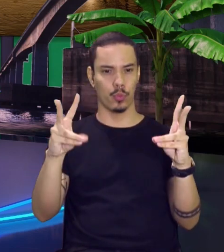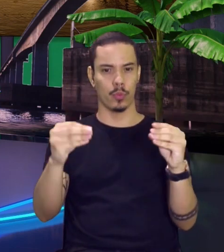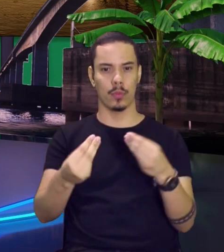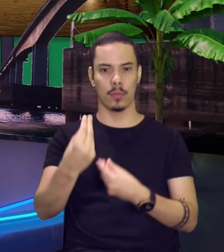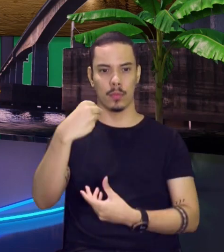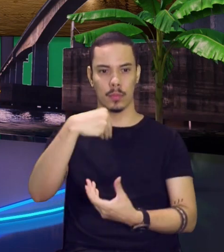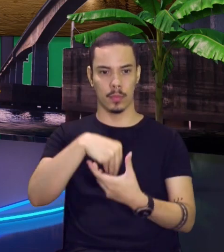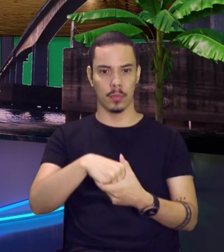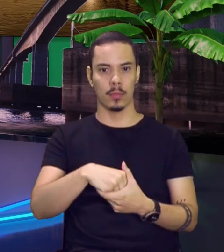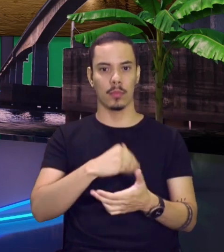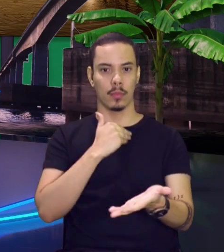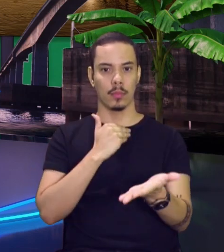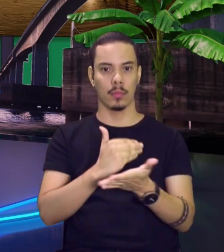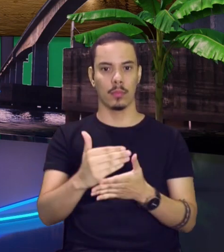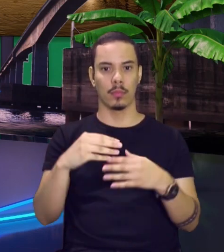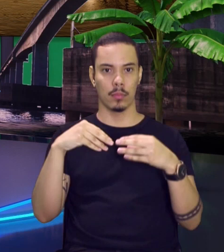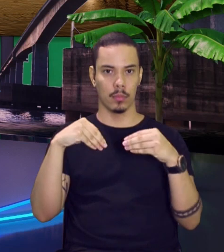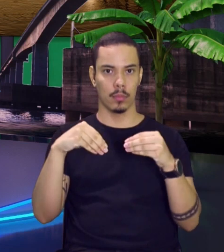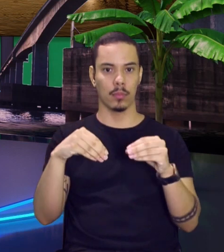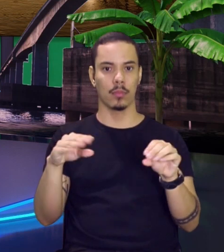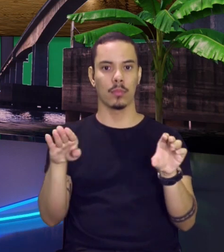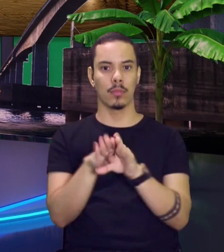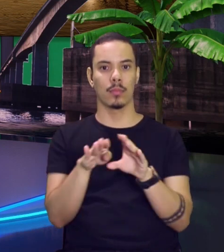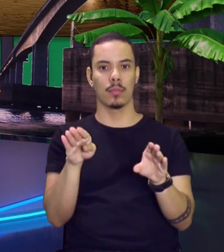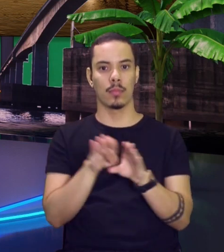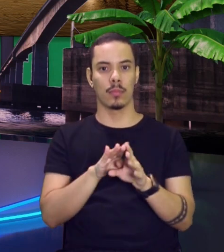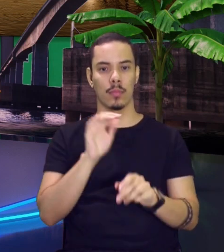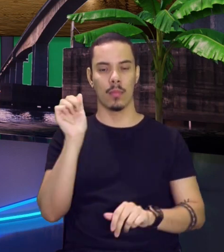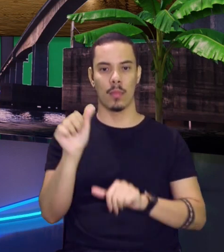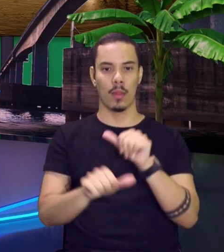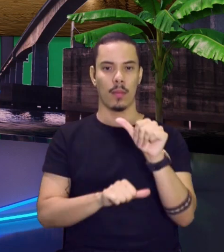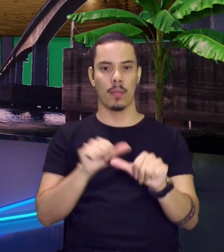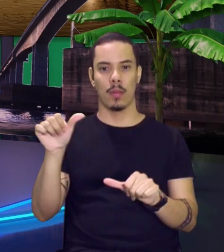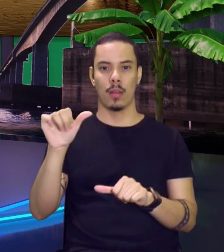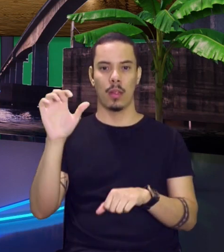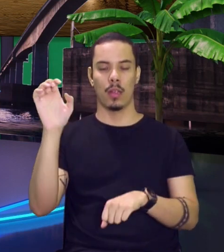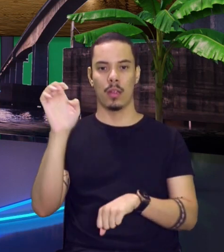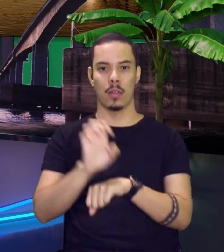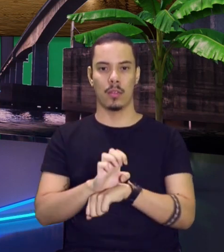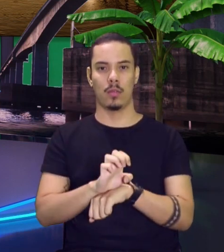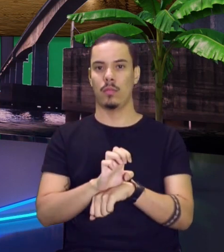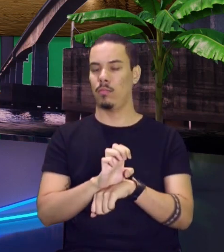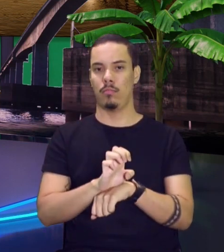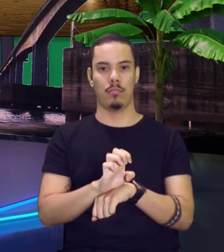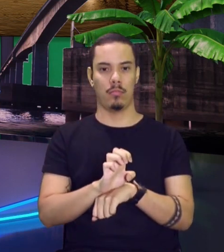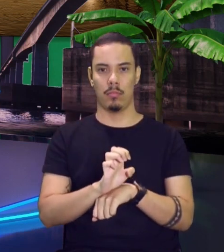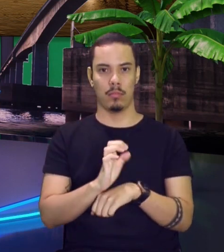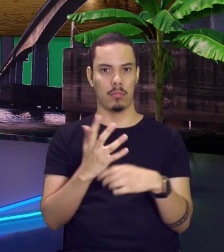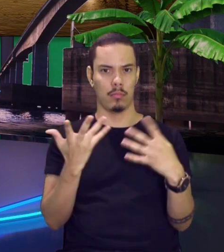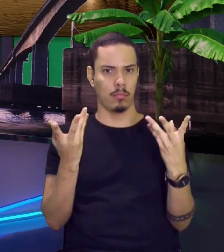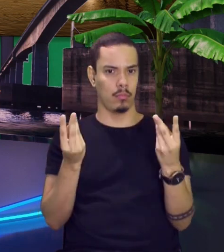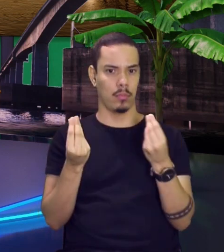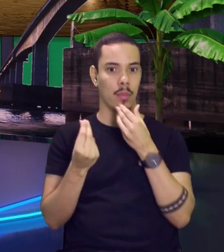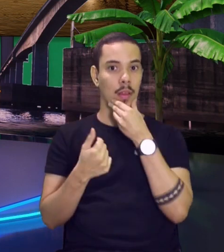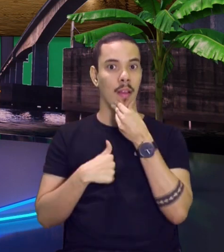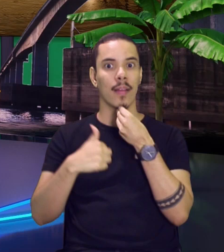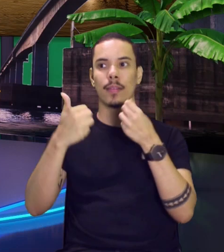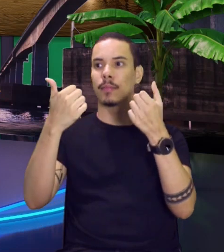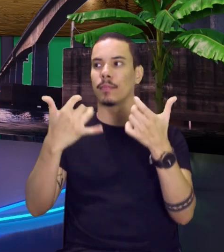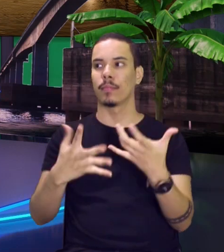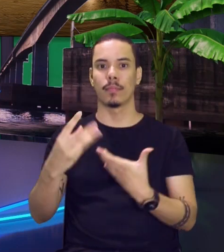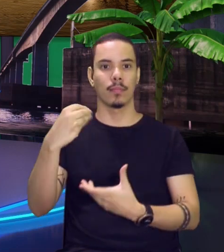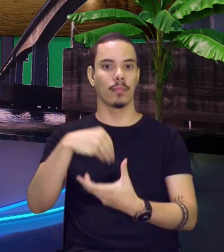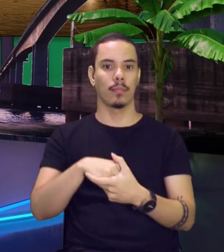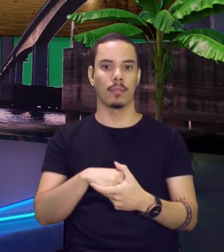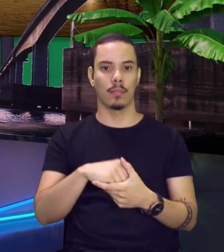para surgirmos como território e ser transformado em estado. Eu não estou falando da formação